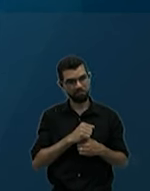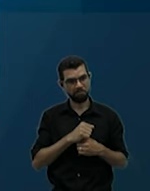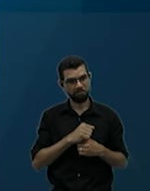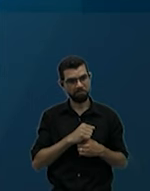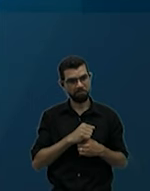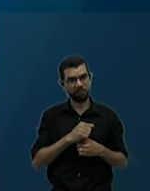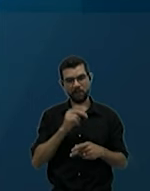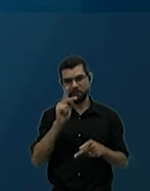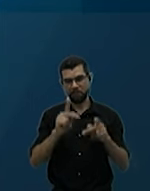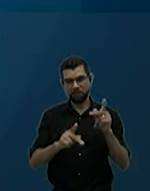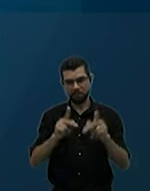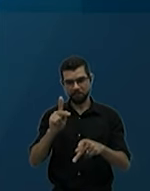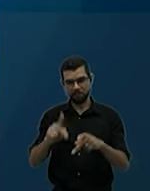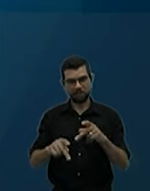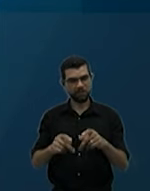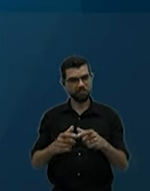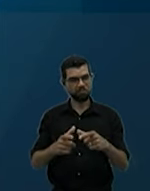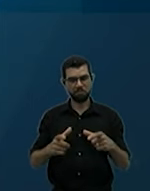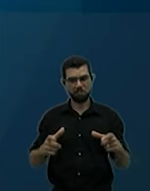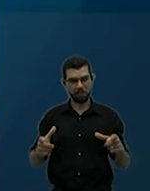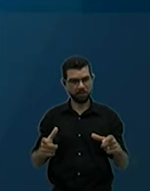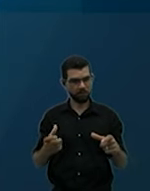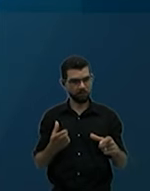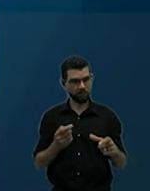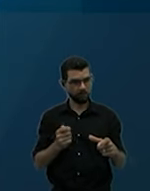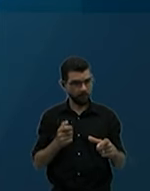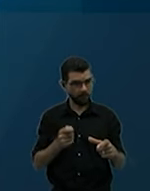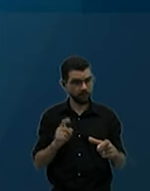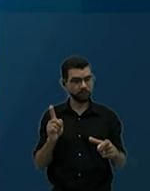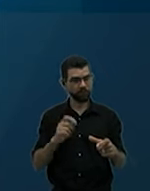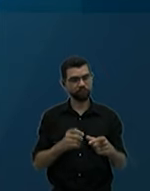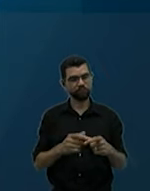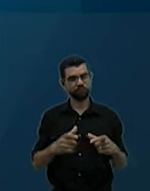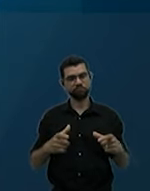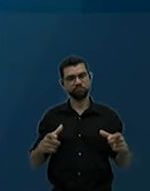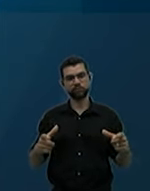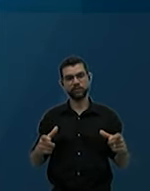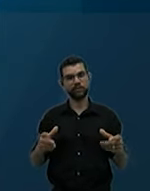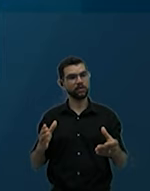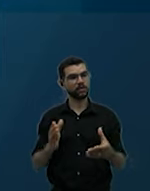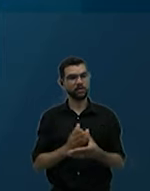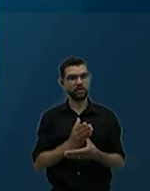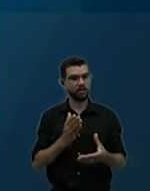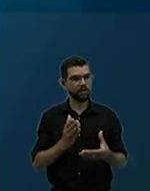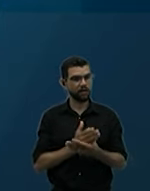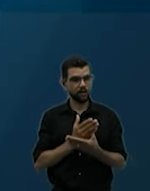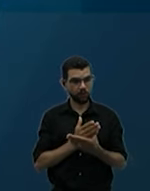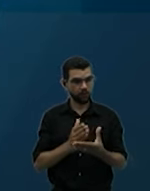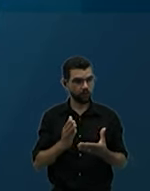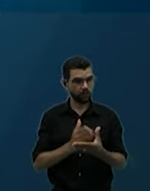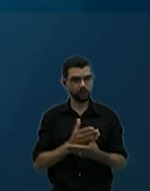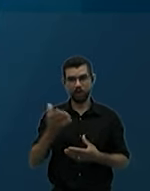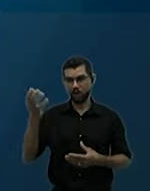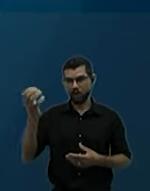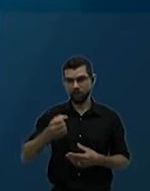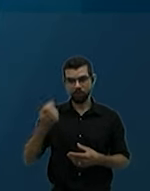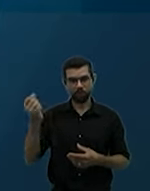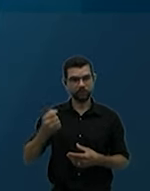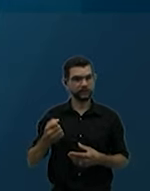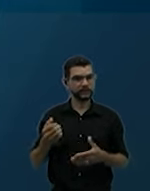necessitadas que jamais alcançarão um benefício da Previdência Social se não